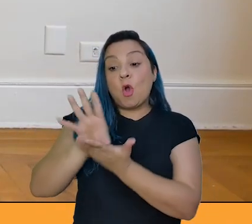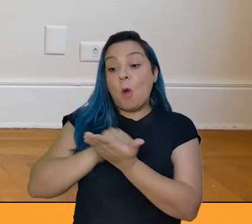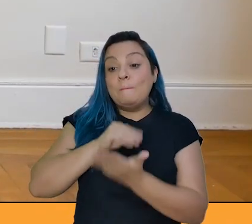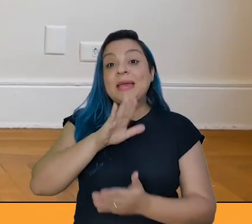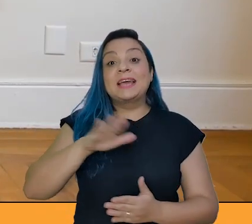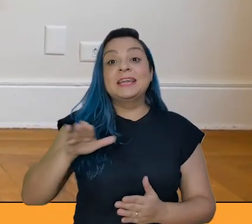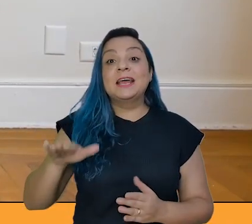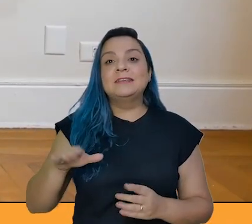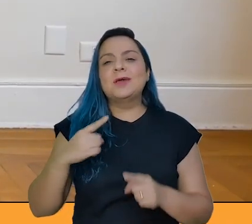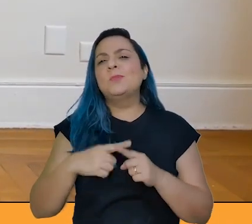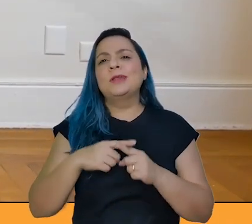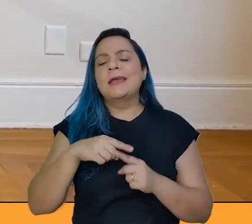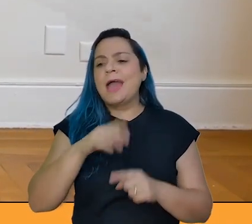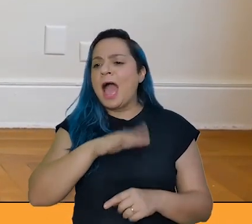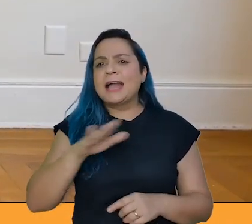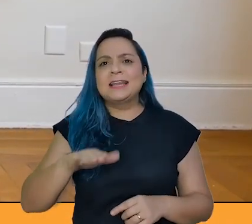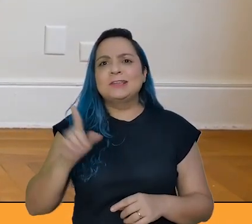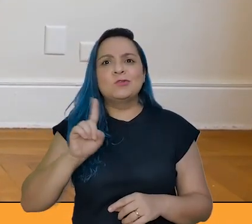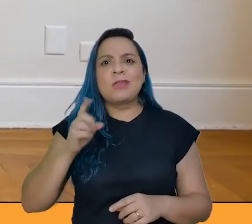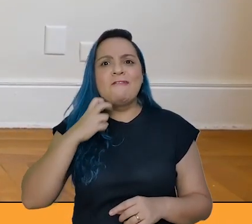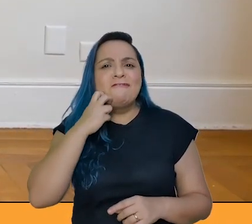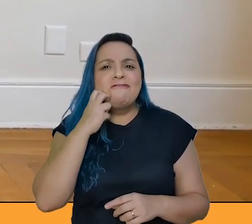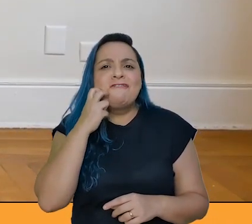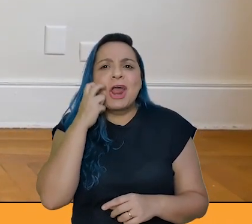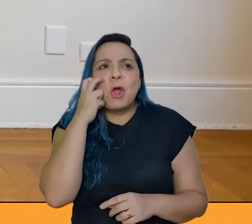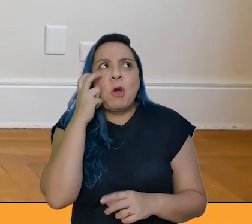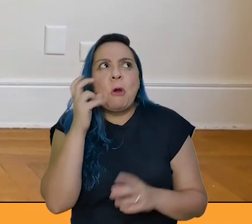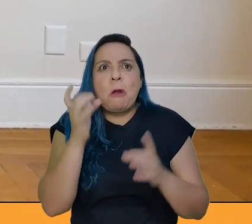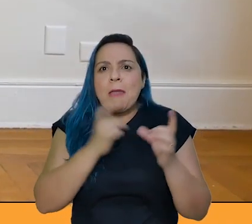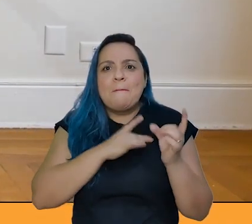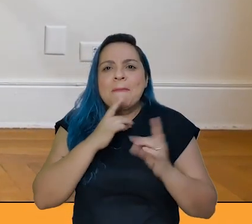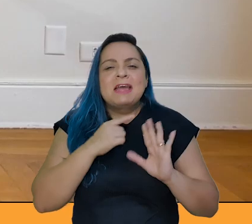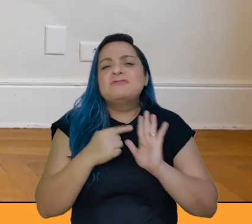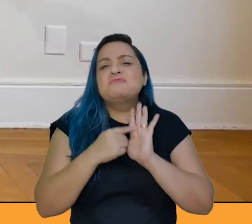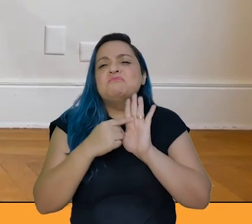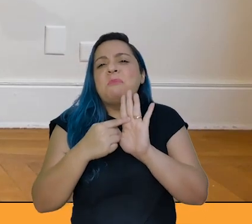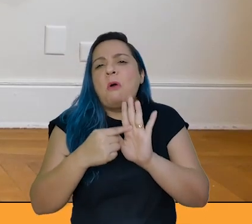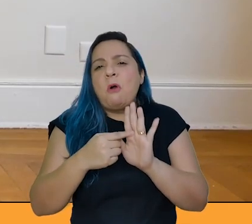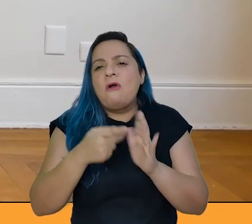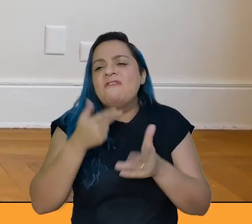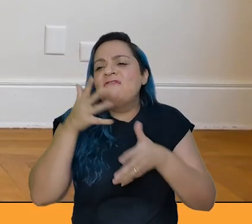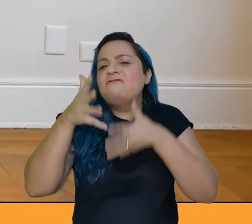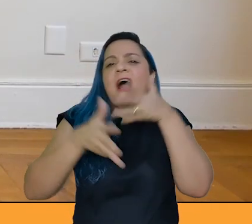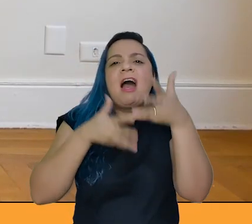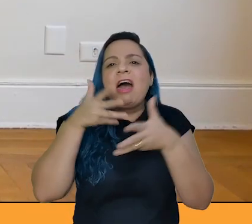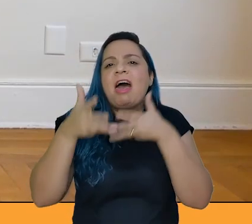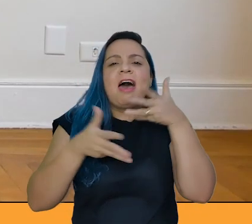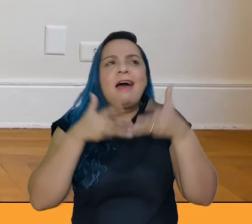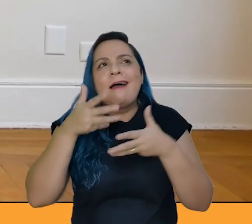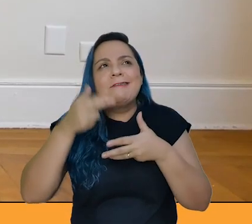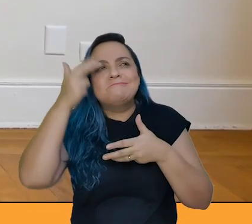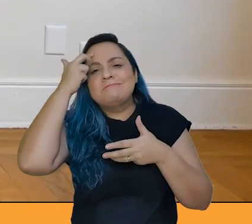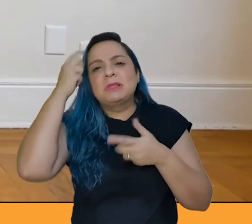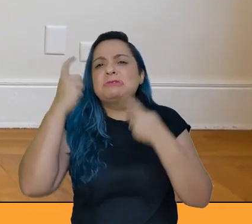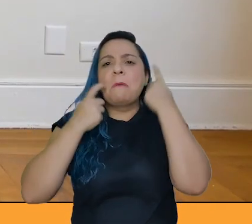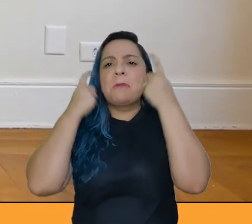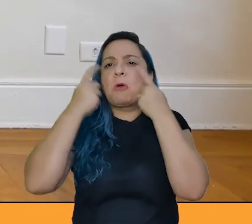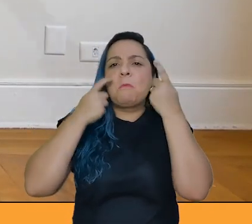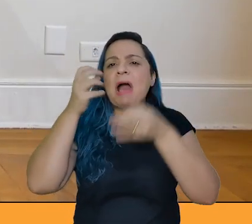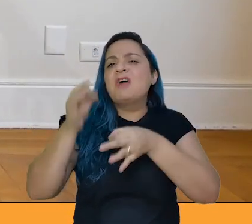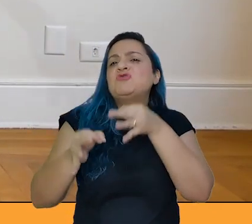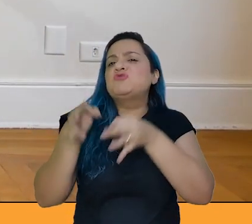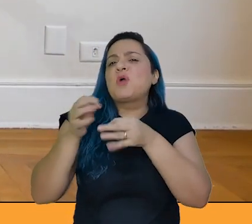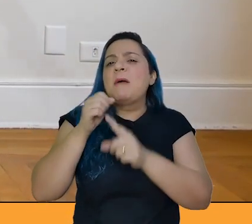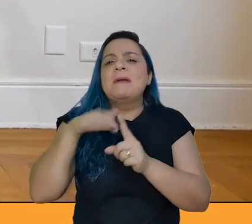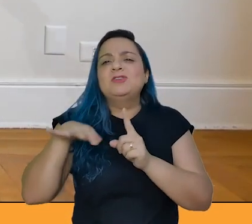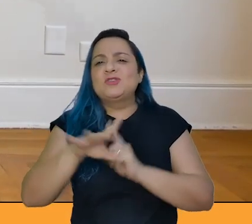tem vergonha de parecer ridícula, a criança não tem medo de expor os seus pensamentos, a criança não está preocupada com o